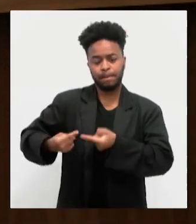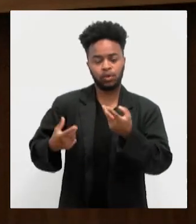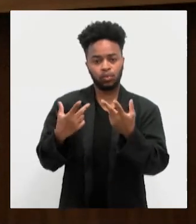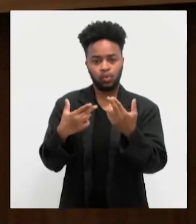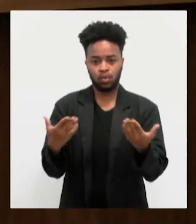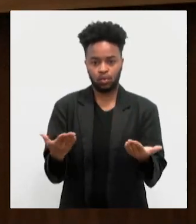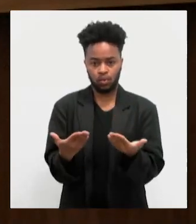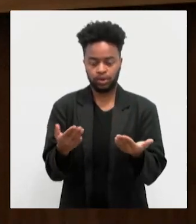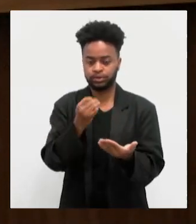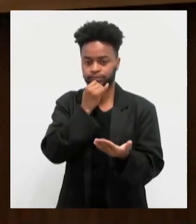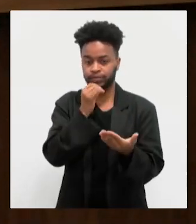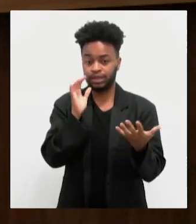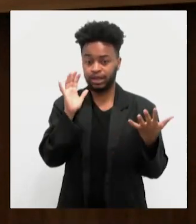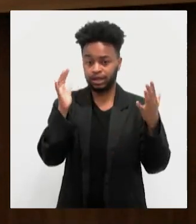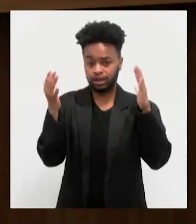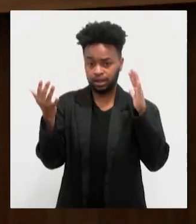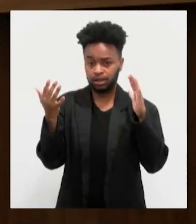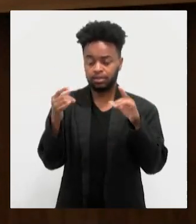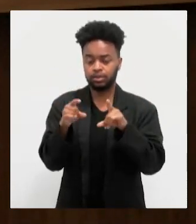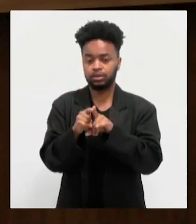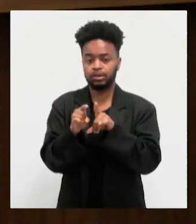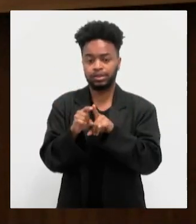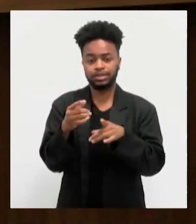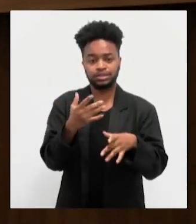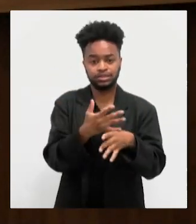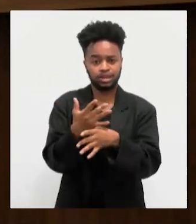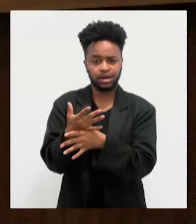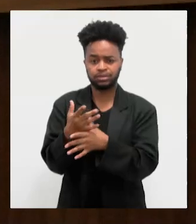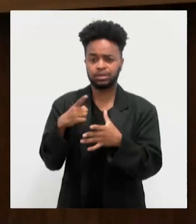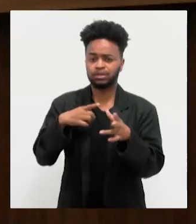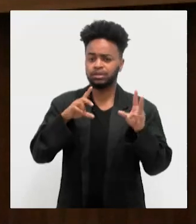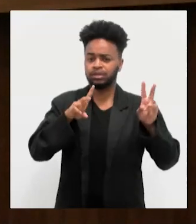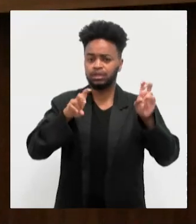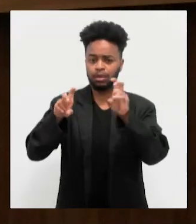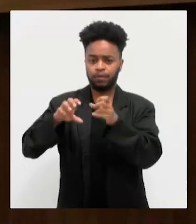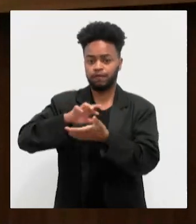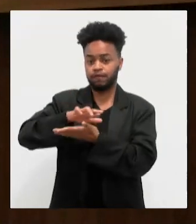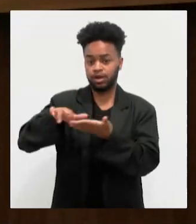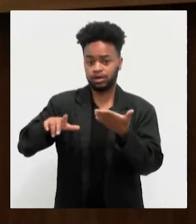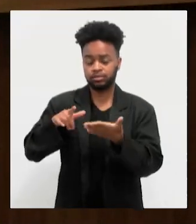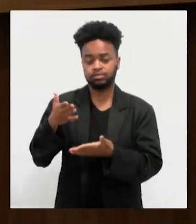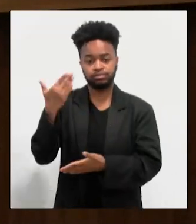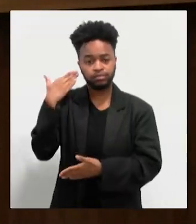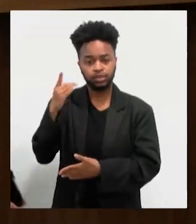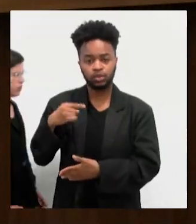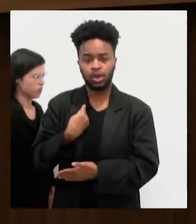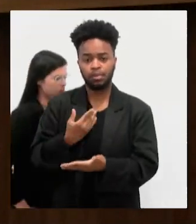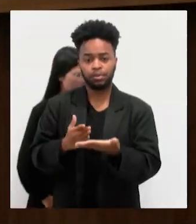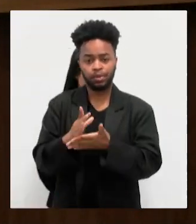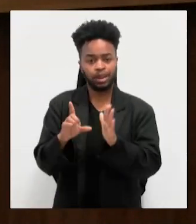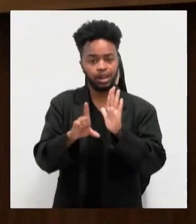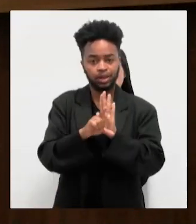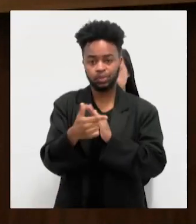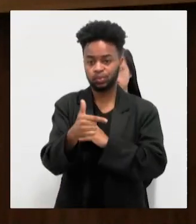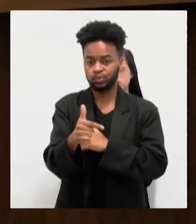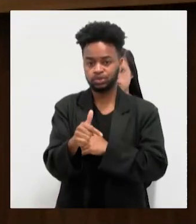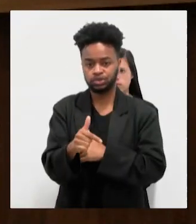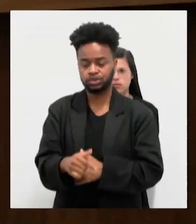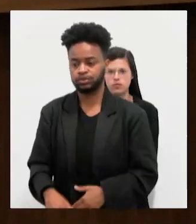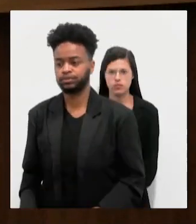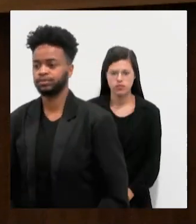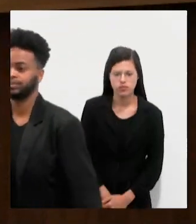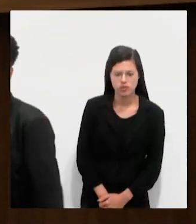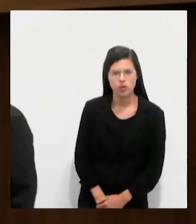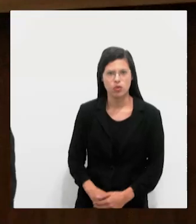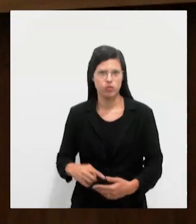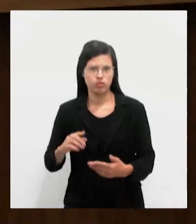questão climática, a questão das cidades, vários temas que há 26 anos, quando a gente aprovou a lei, não tinham o peso